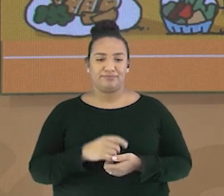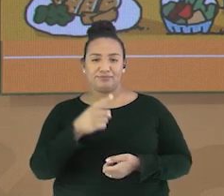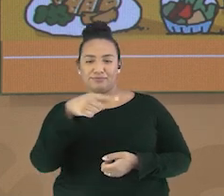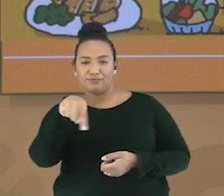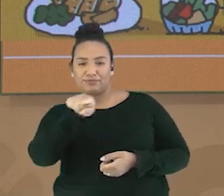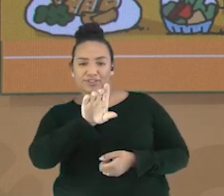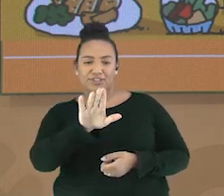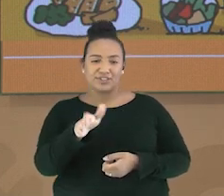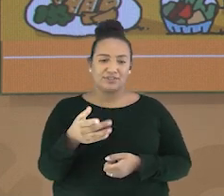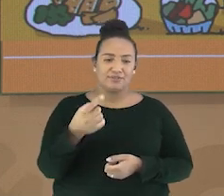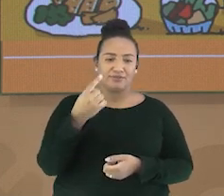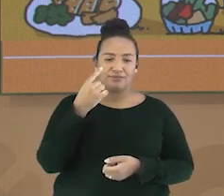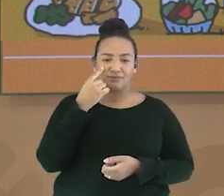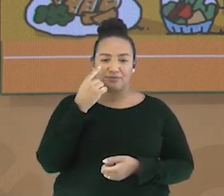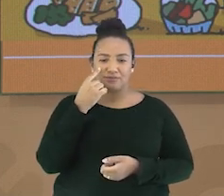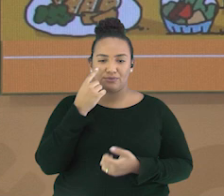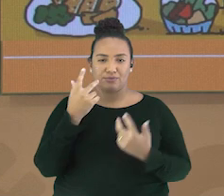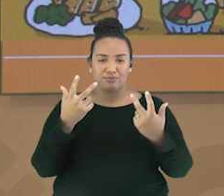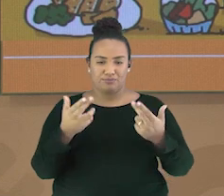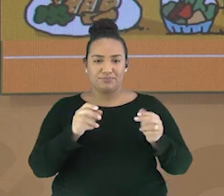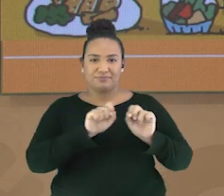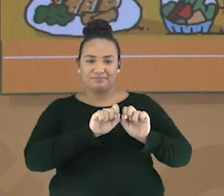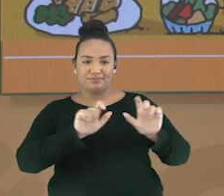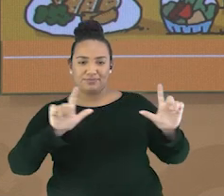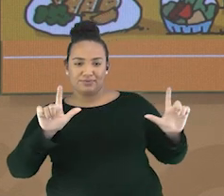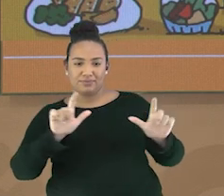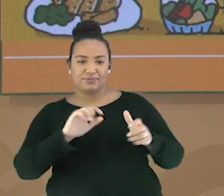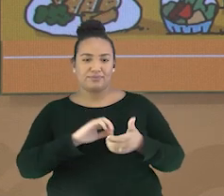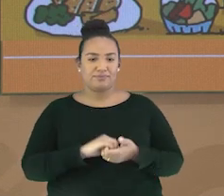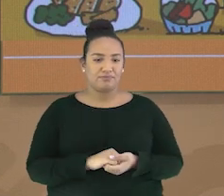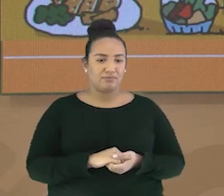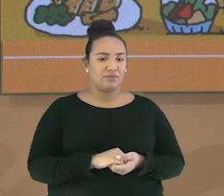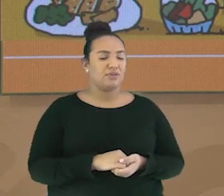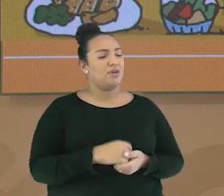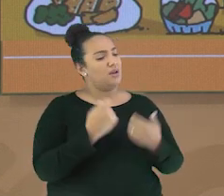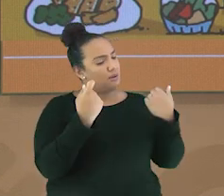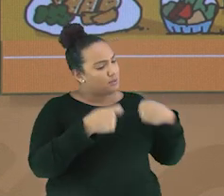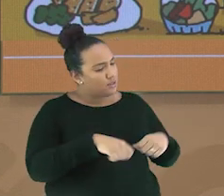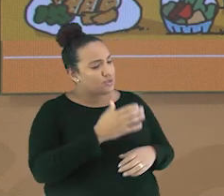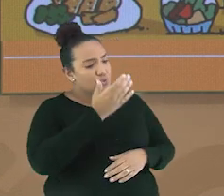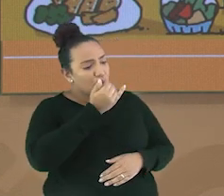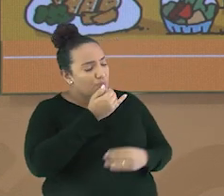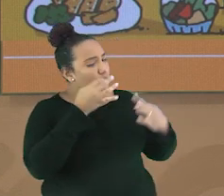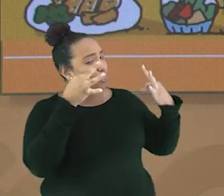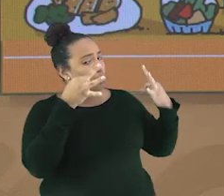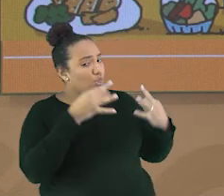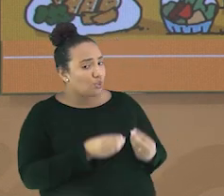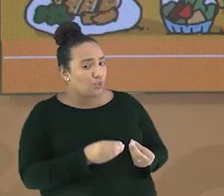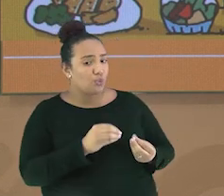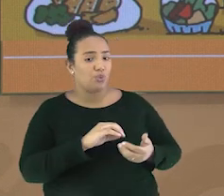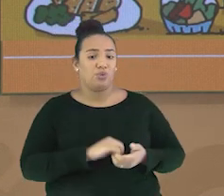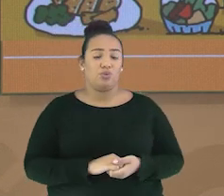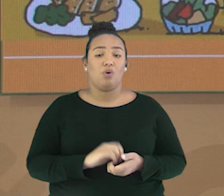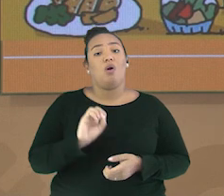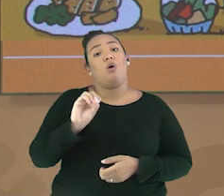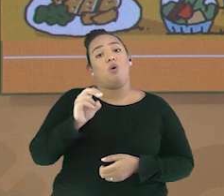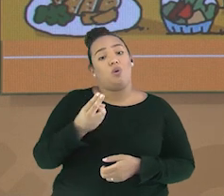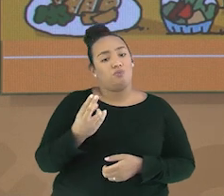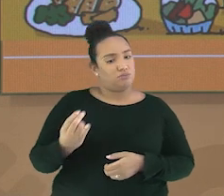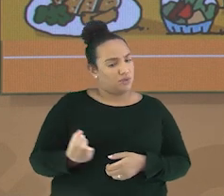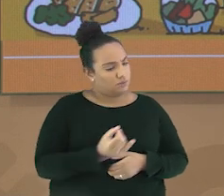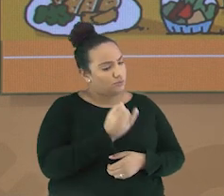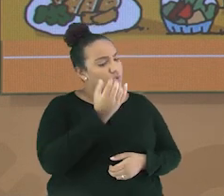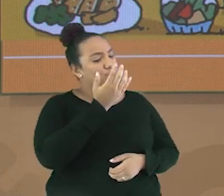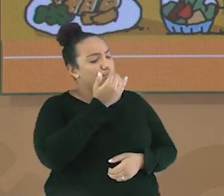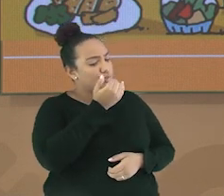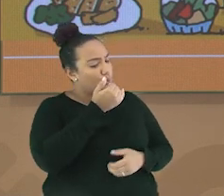é preciso comer tudo, hein? Ou é importante termos hábitos saudáveis. Eu cresci ouvindo muito